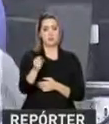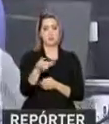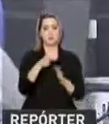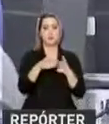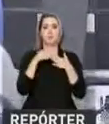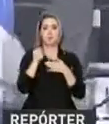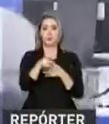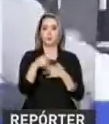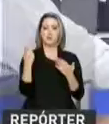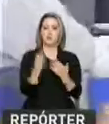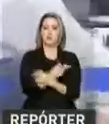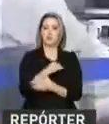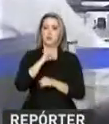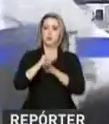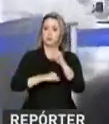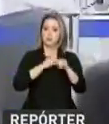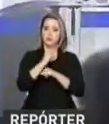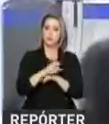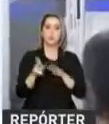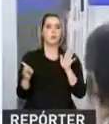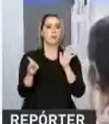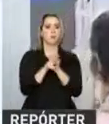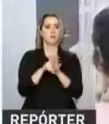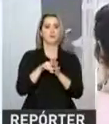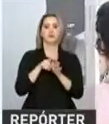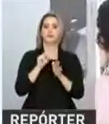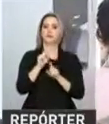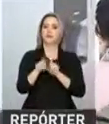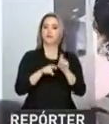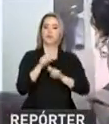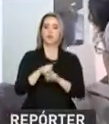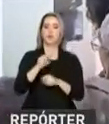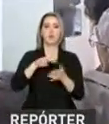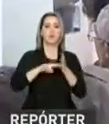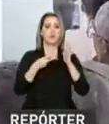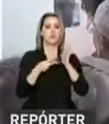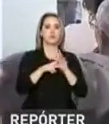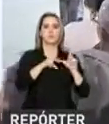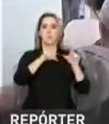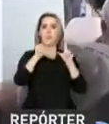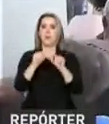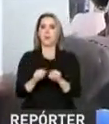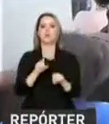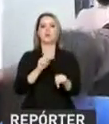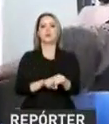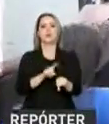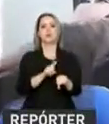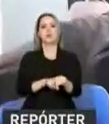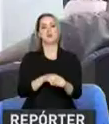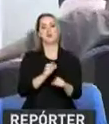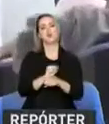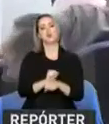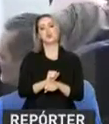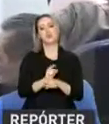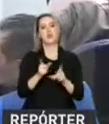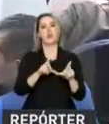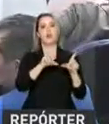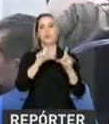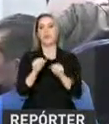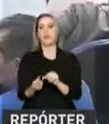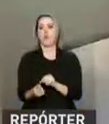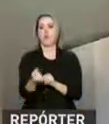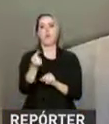sejam solicitados e analisados de maneira totalmente digital, o que significa menos tempo de espera para o cidadão e menor